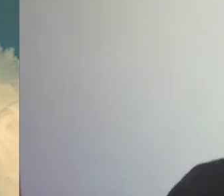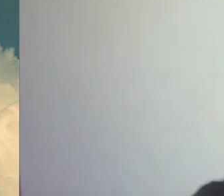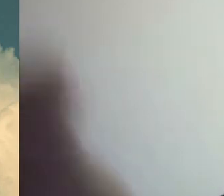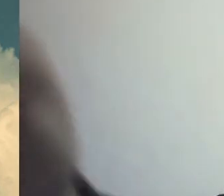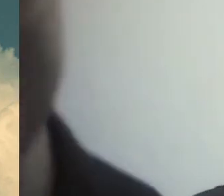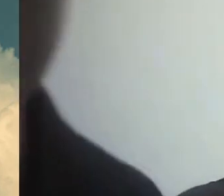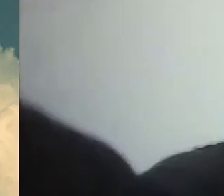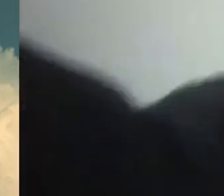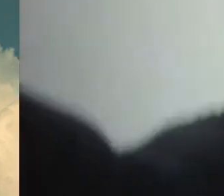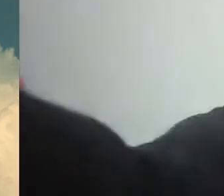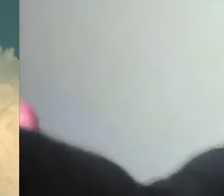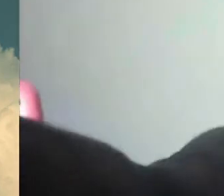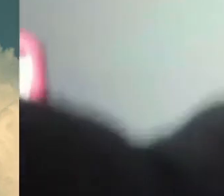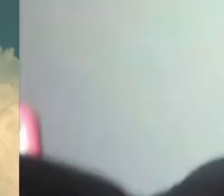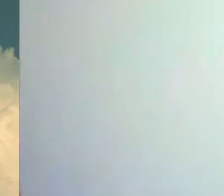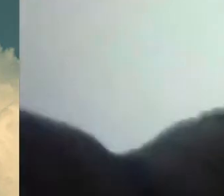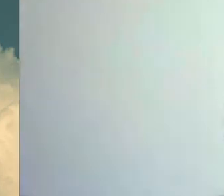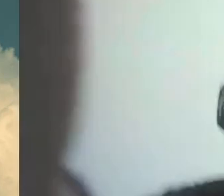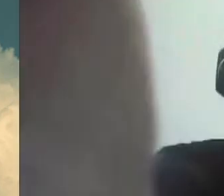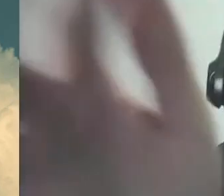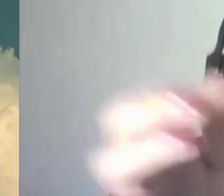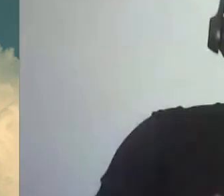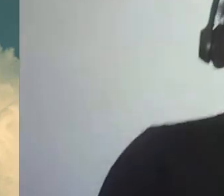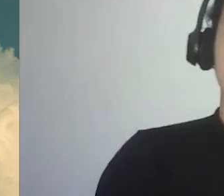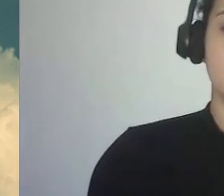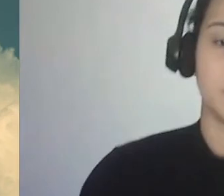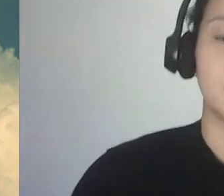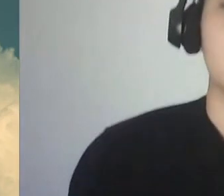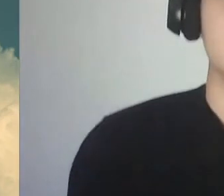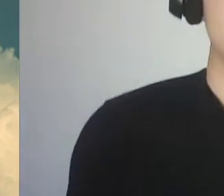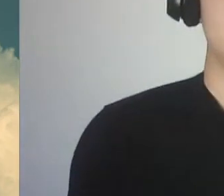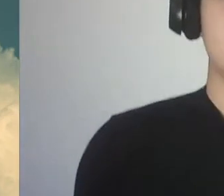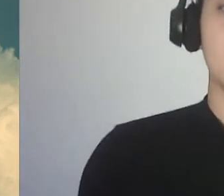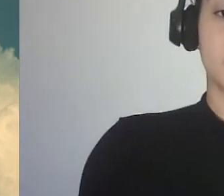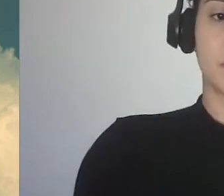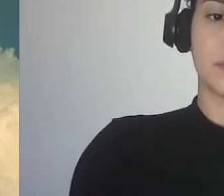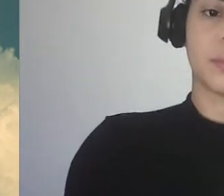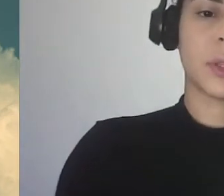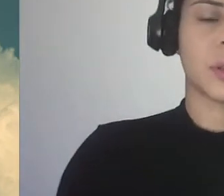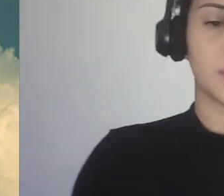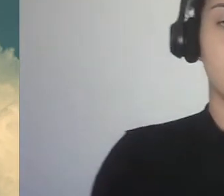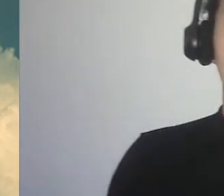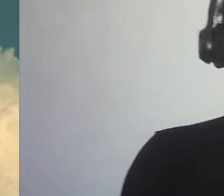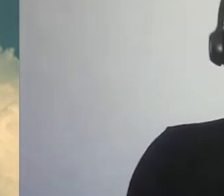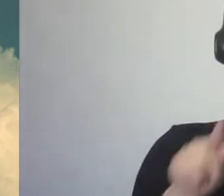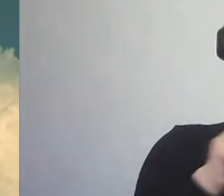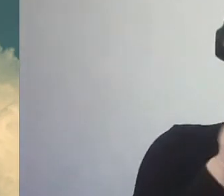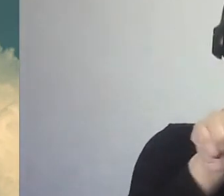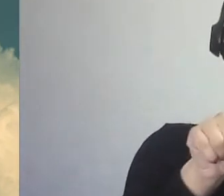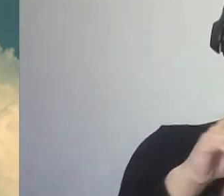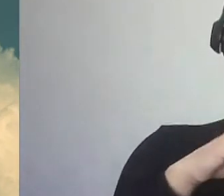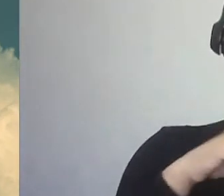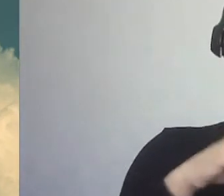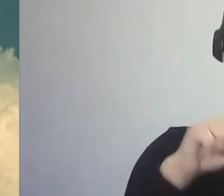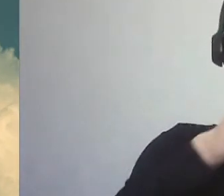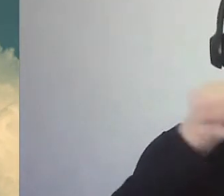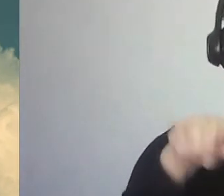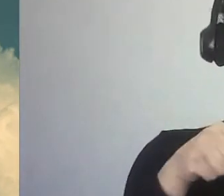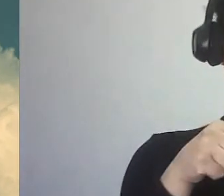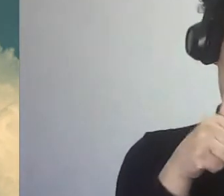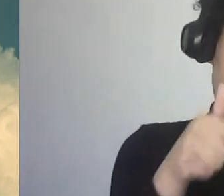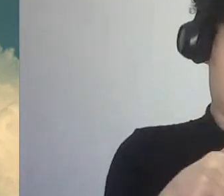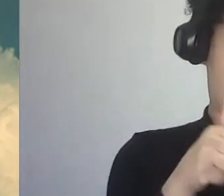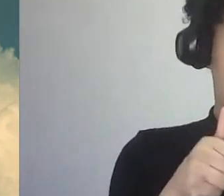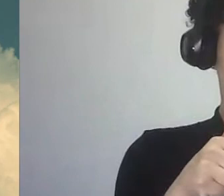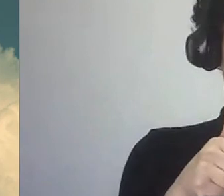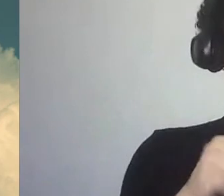Amaral vocês em alguma prática vocês vocês em alguma prática para acompanhamento do